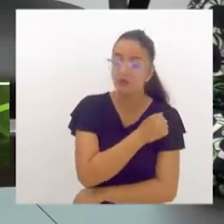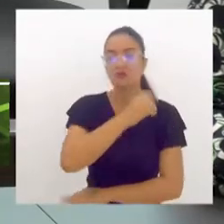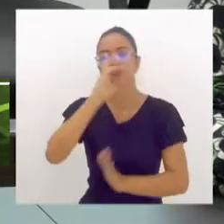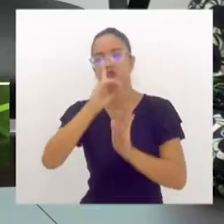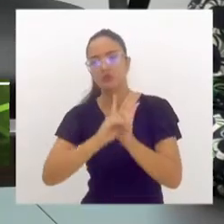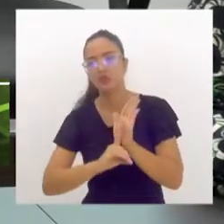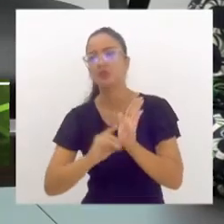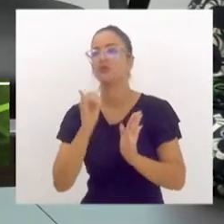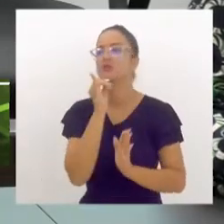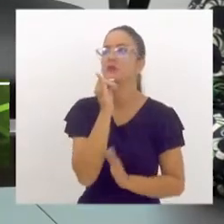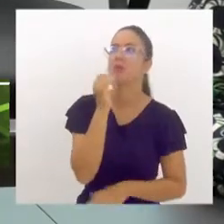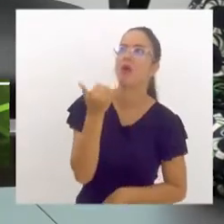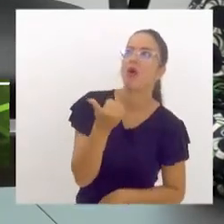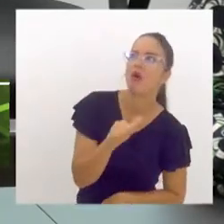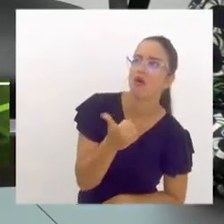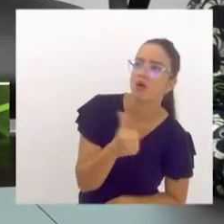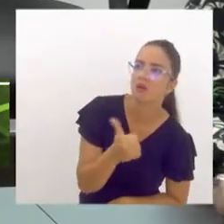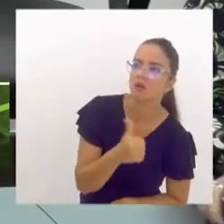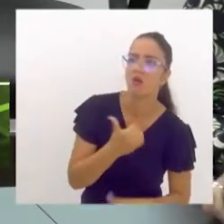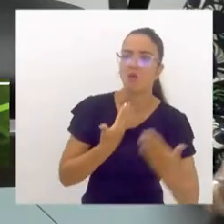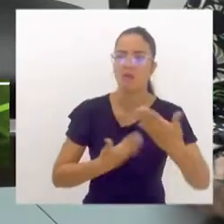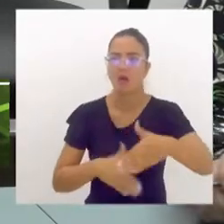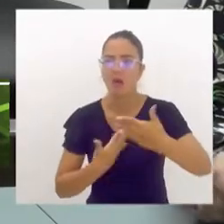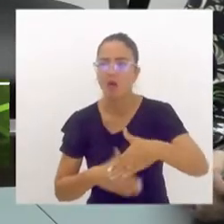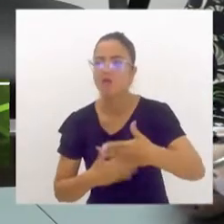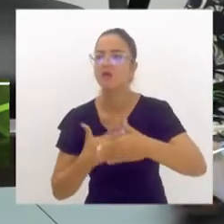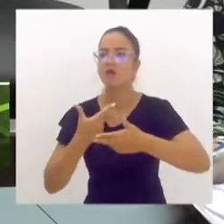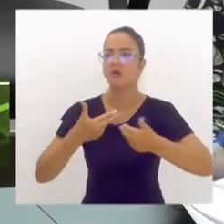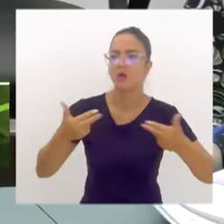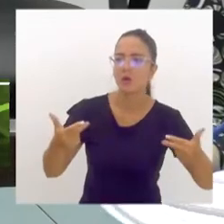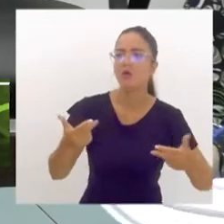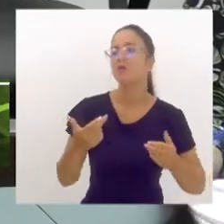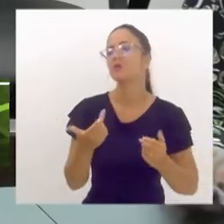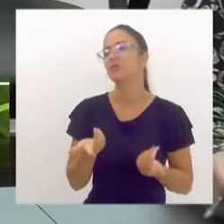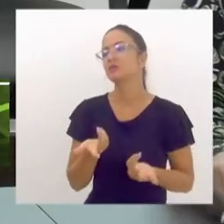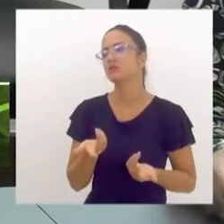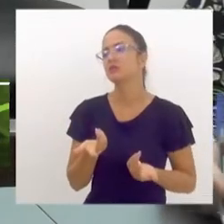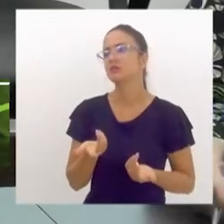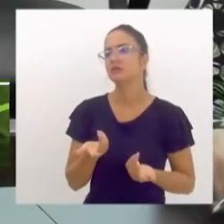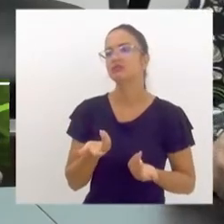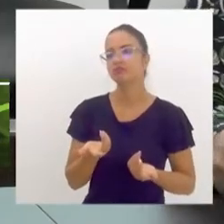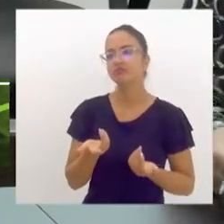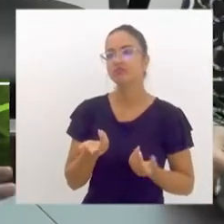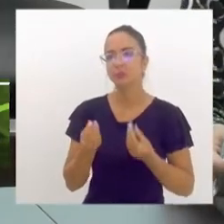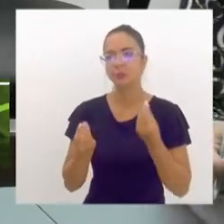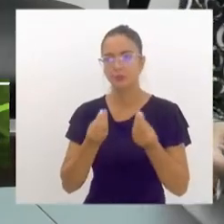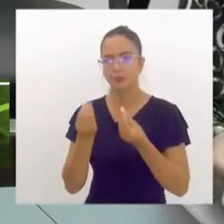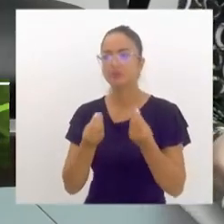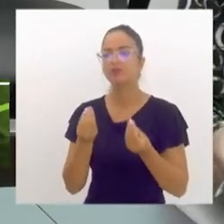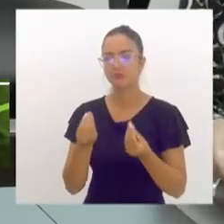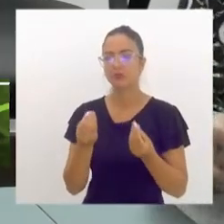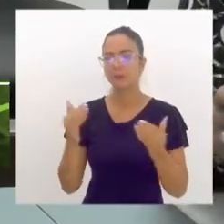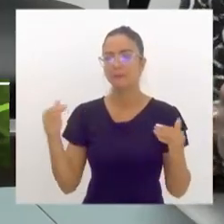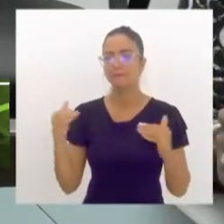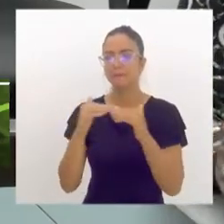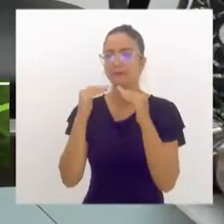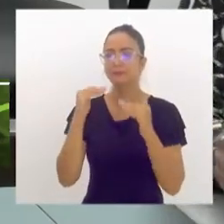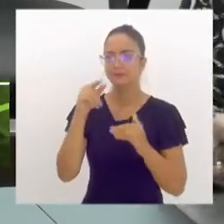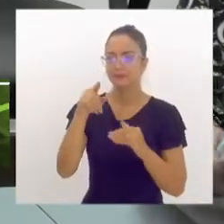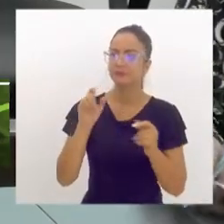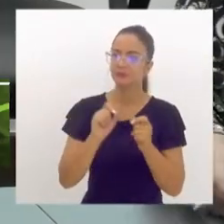suas avaliações, o direito de organizar os seus processos de aprendizagem. Então, equipara o